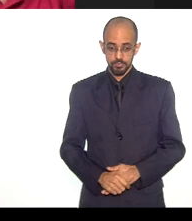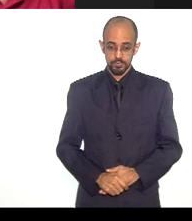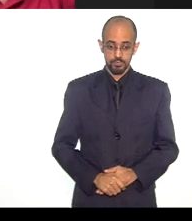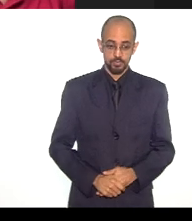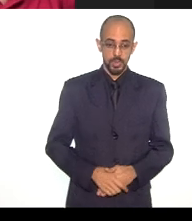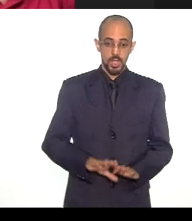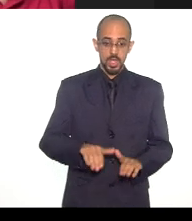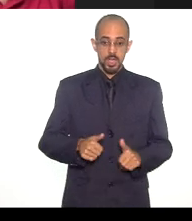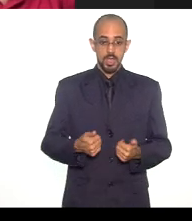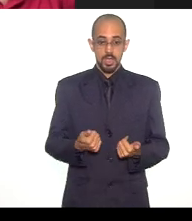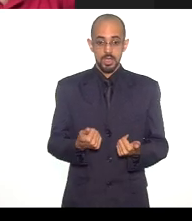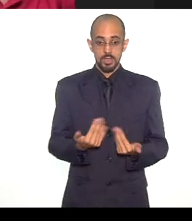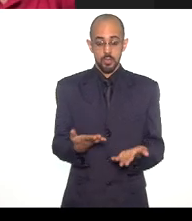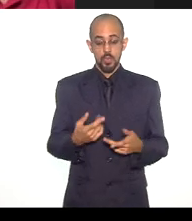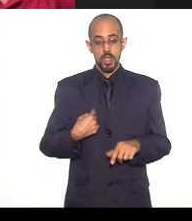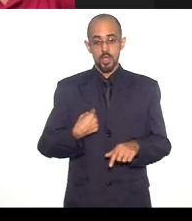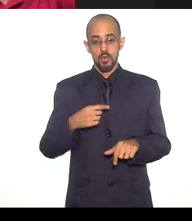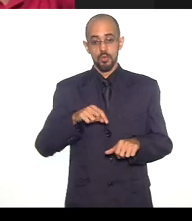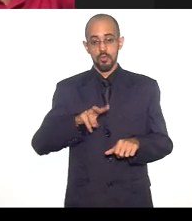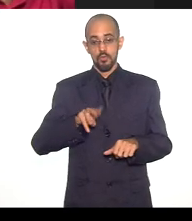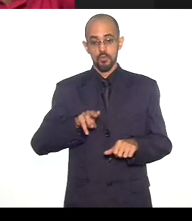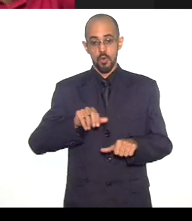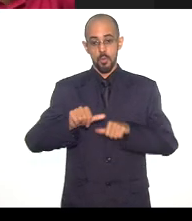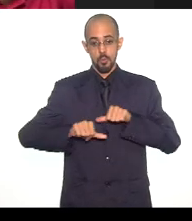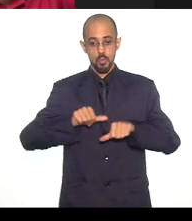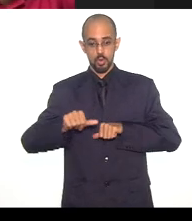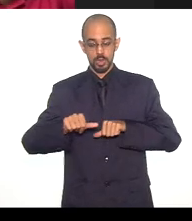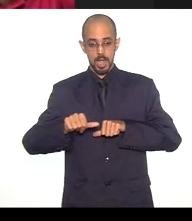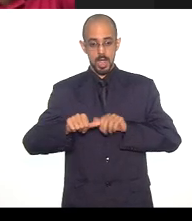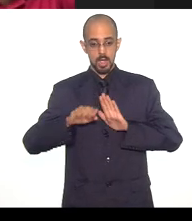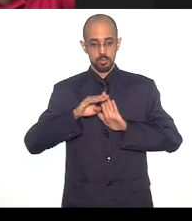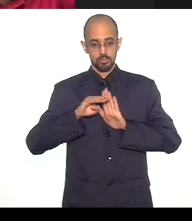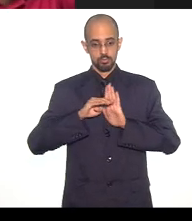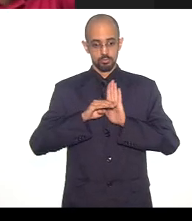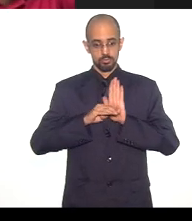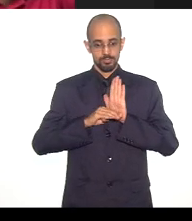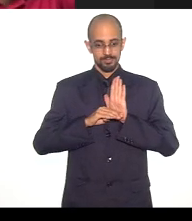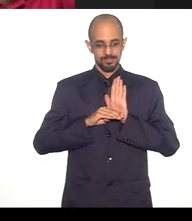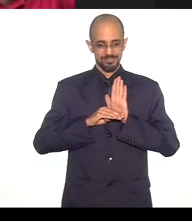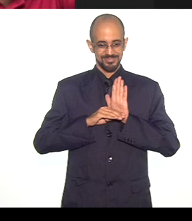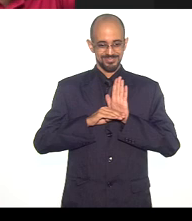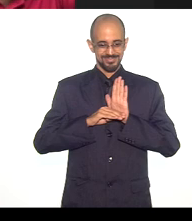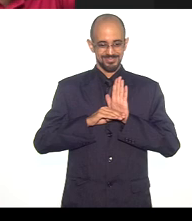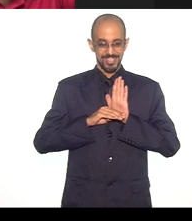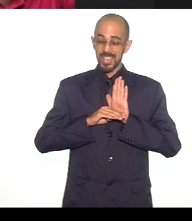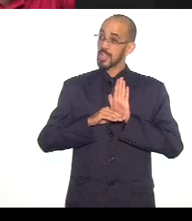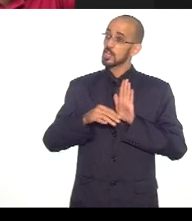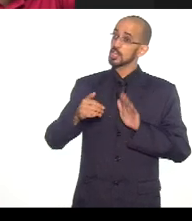Eu vou aqui inverter a ordem para facilitar. E este seu amigo?